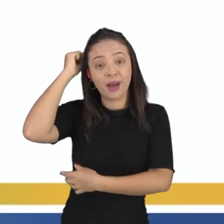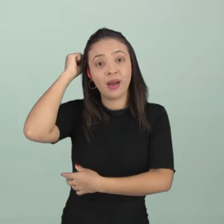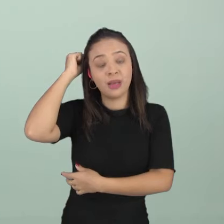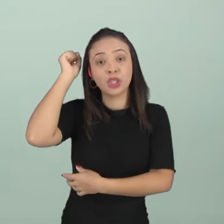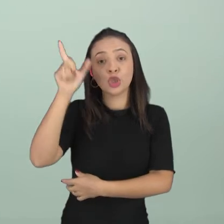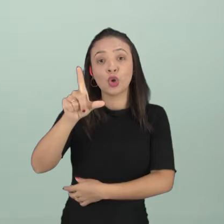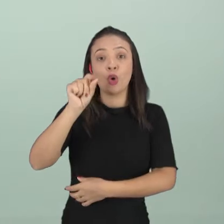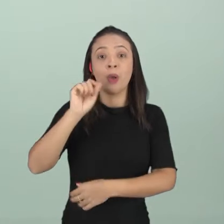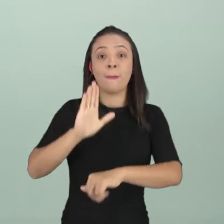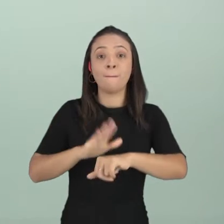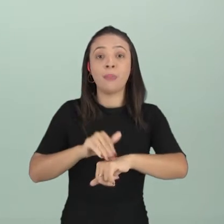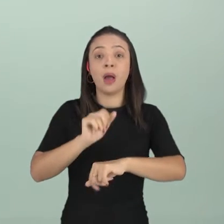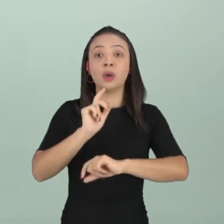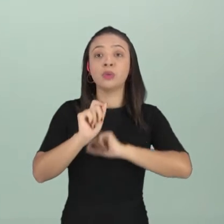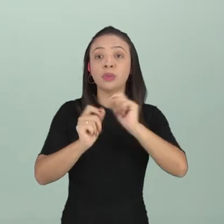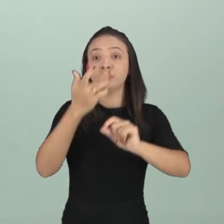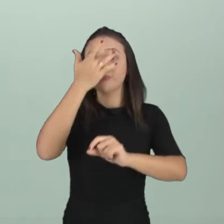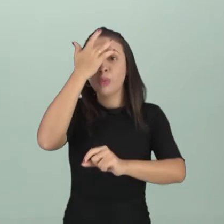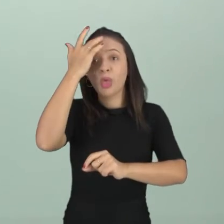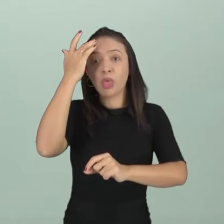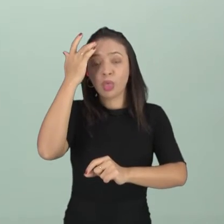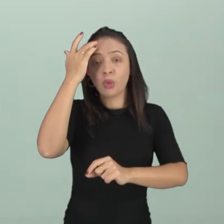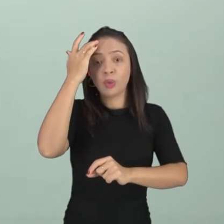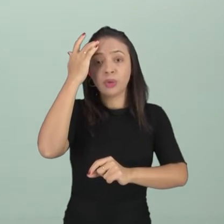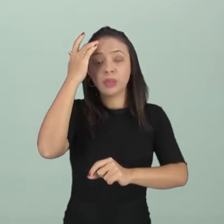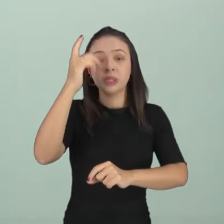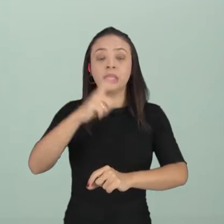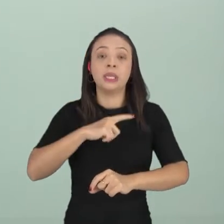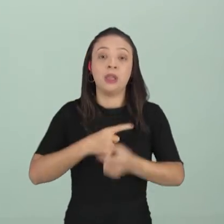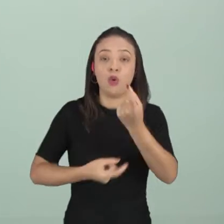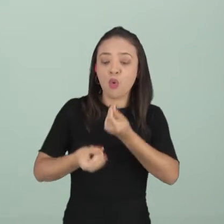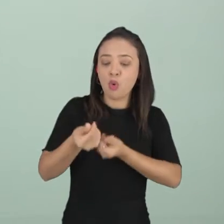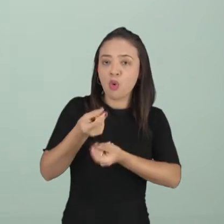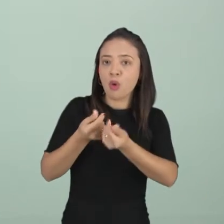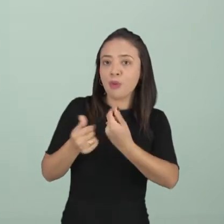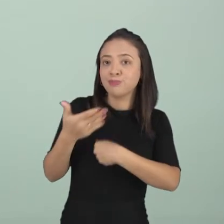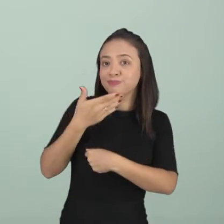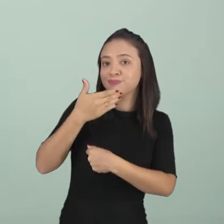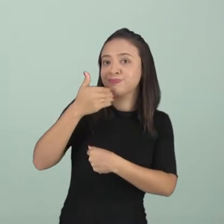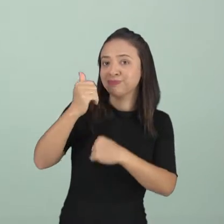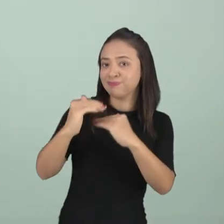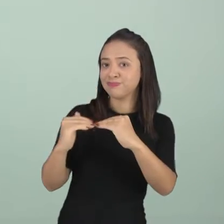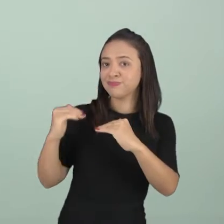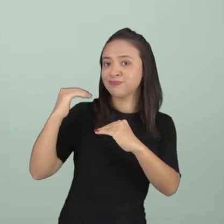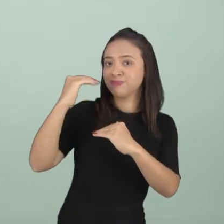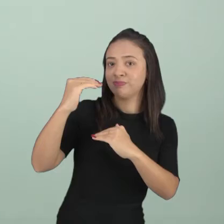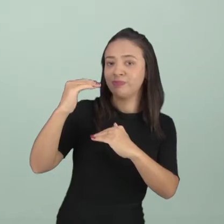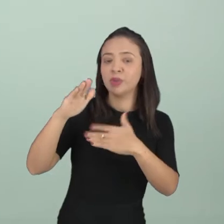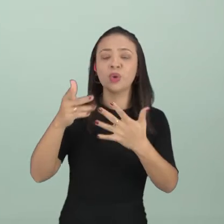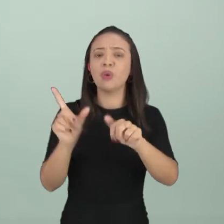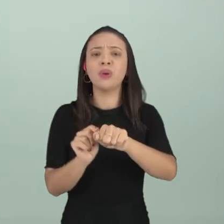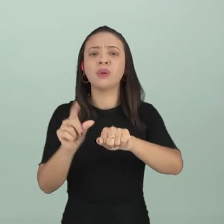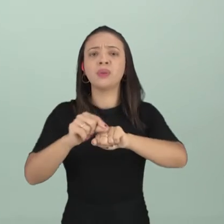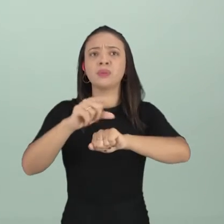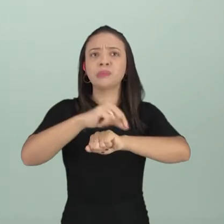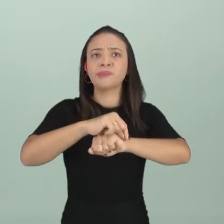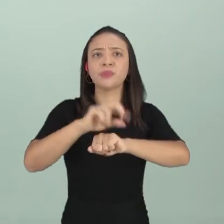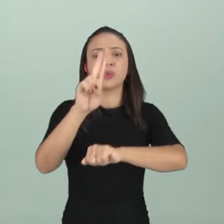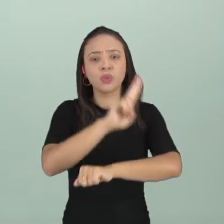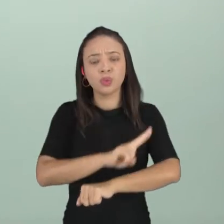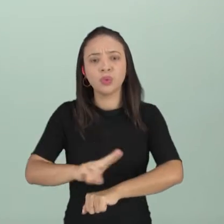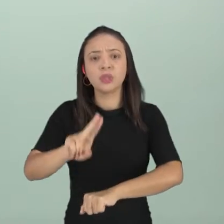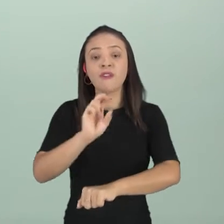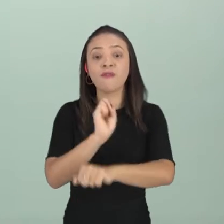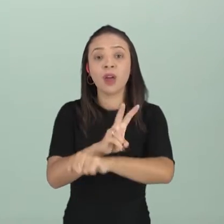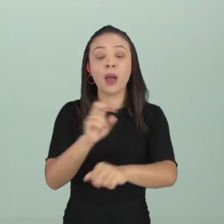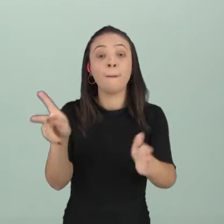privilegia os candidatos de classes mais favorecidas. Aí nós temos o argumento do quê? Que é a implementação de